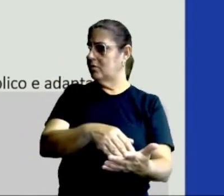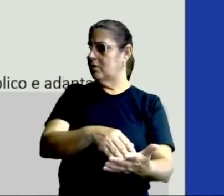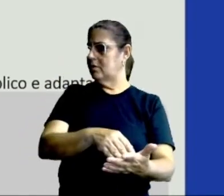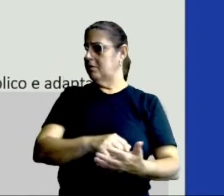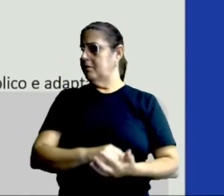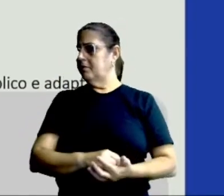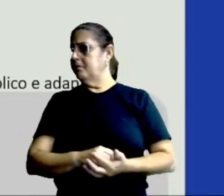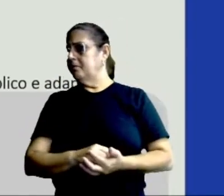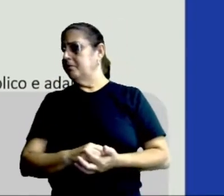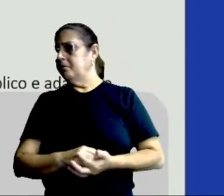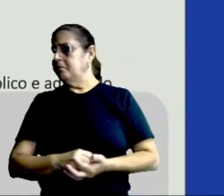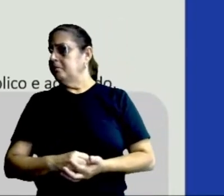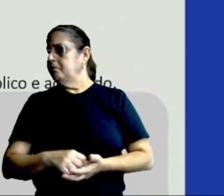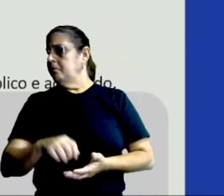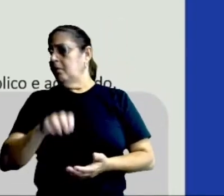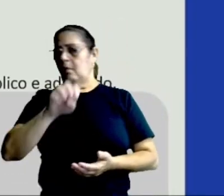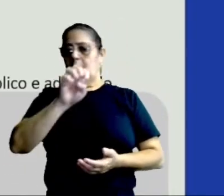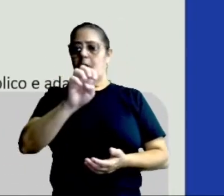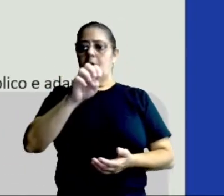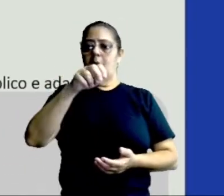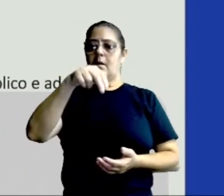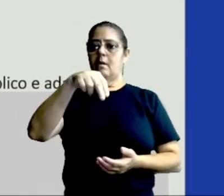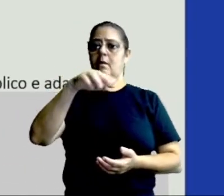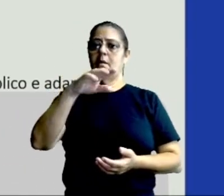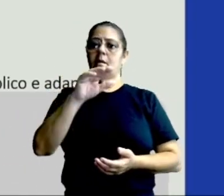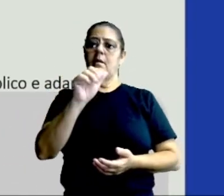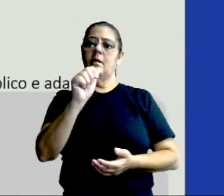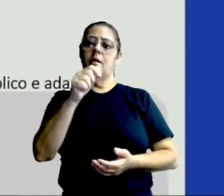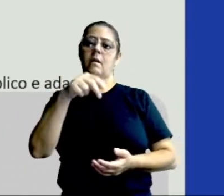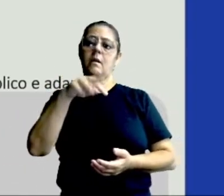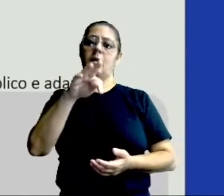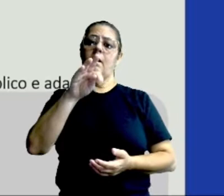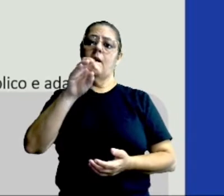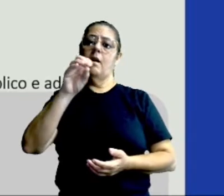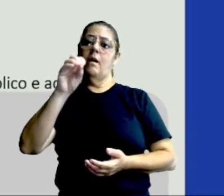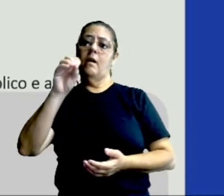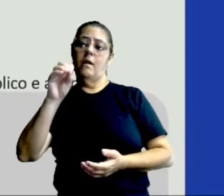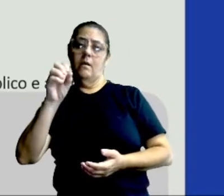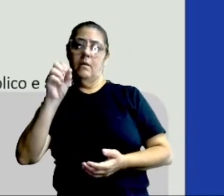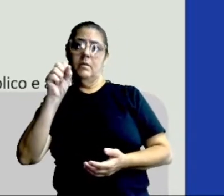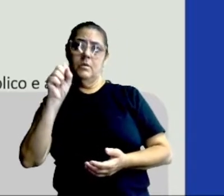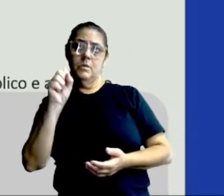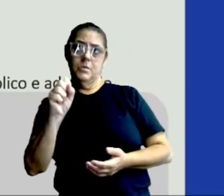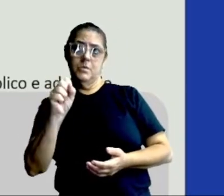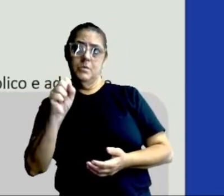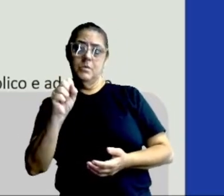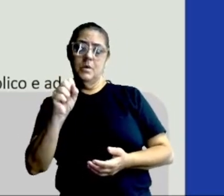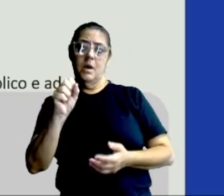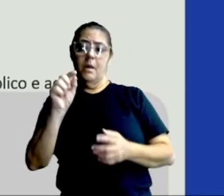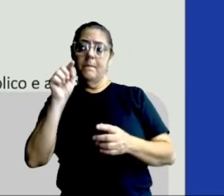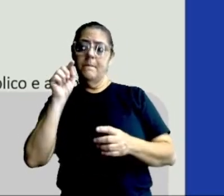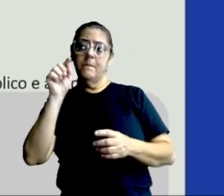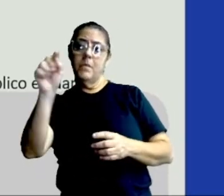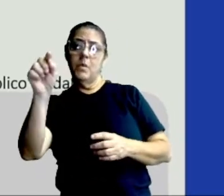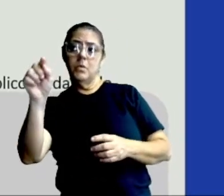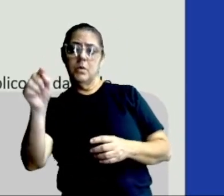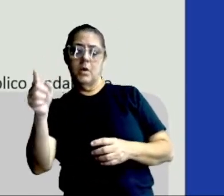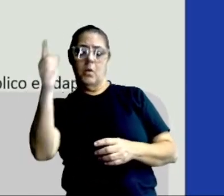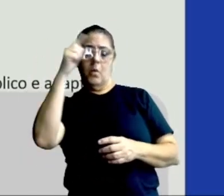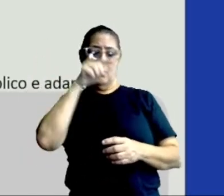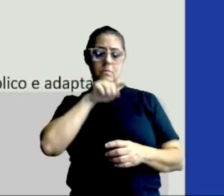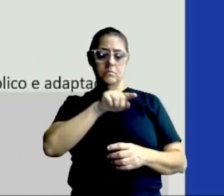do parágrafo eu comecei já Então a gente deve observar também esses pontos